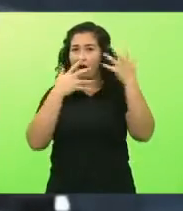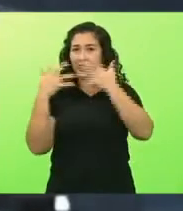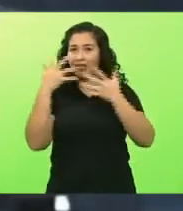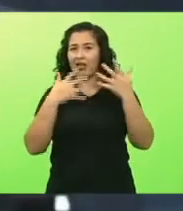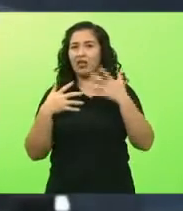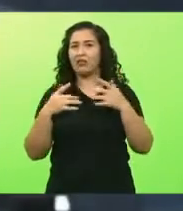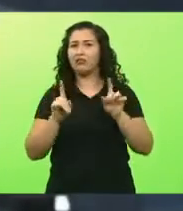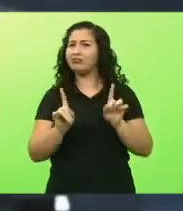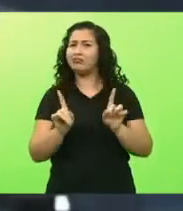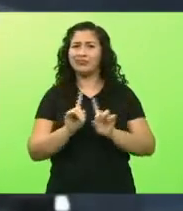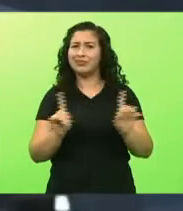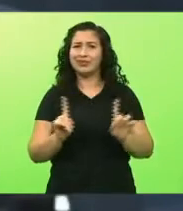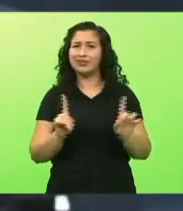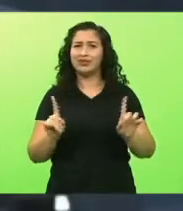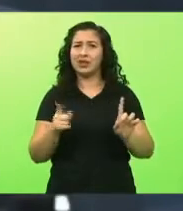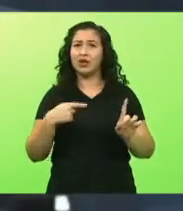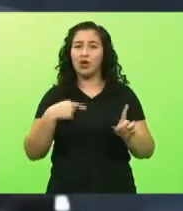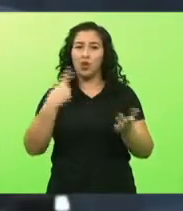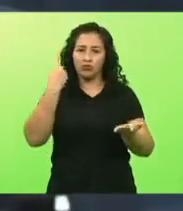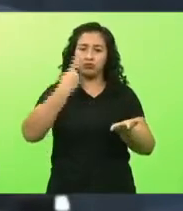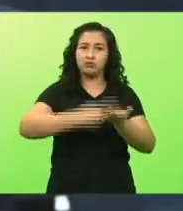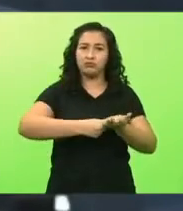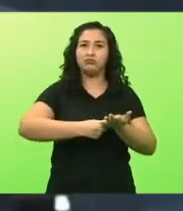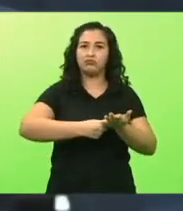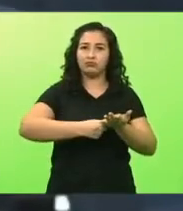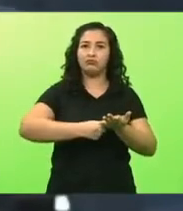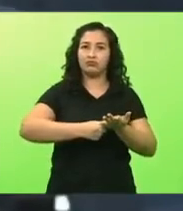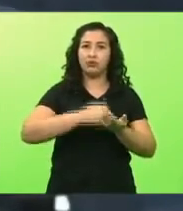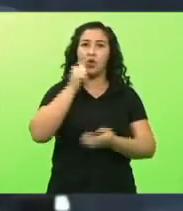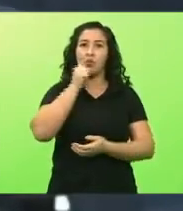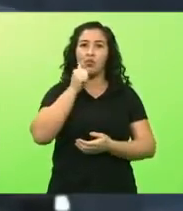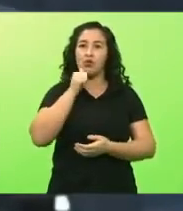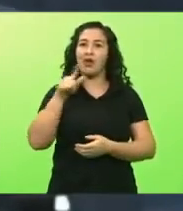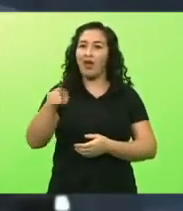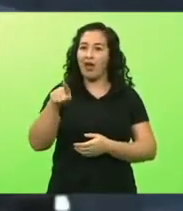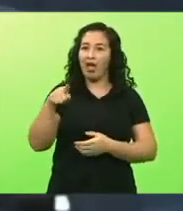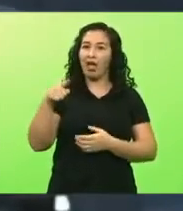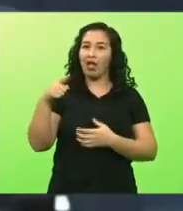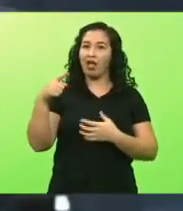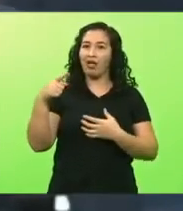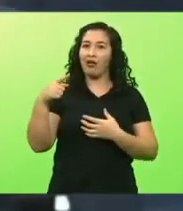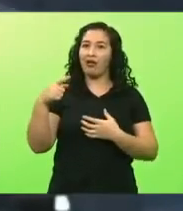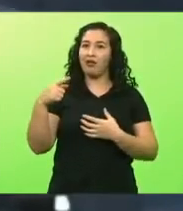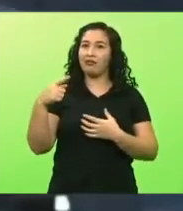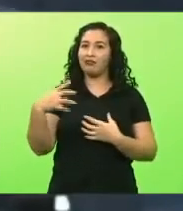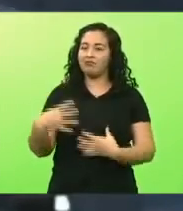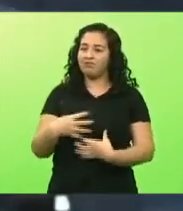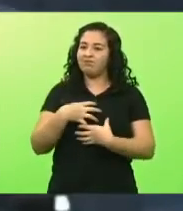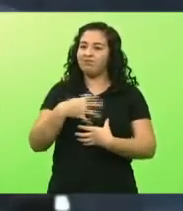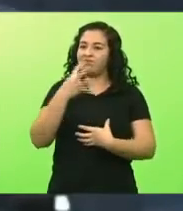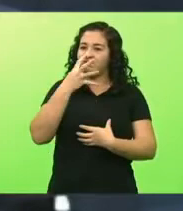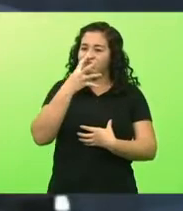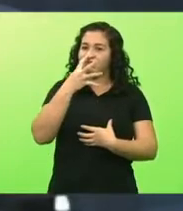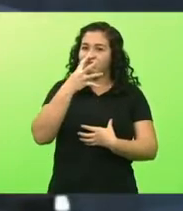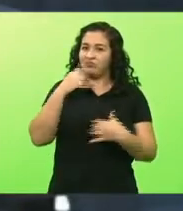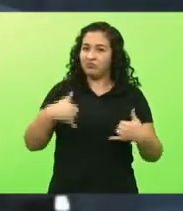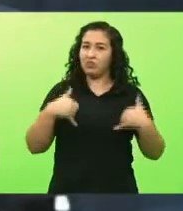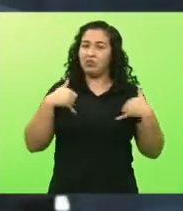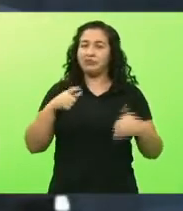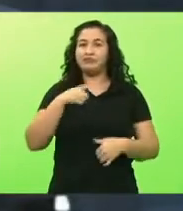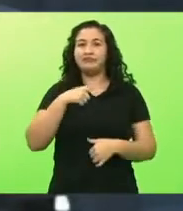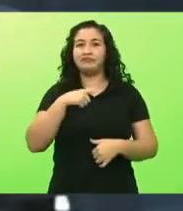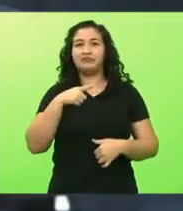compromisso reafirmado com aquela que muito me inspira e muito nos orgulha. Hoje, trazendo presente